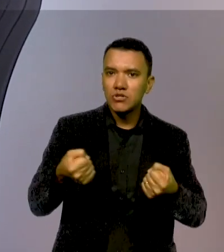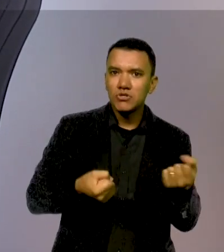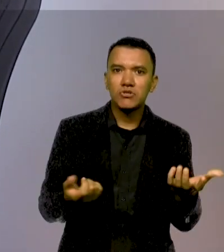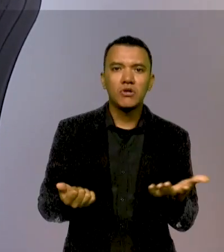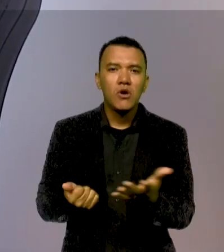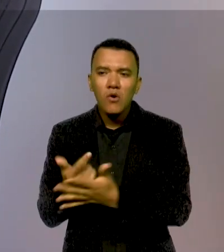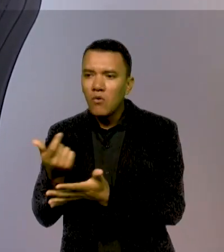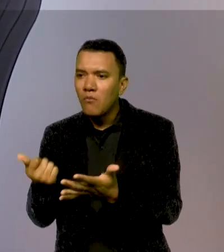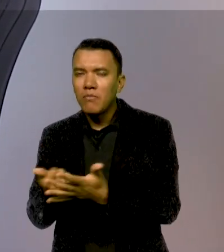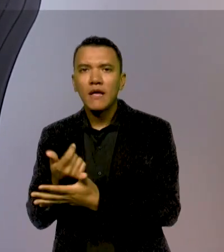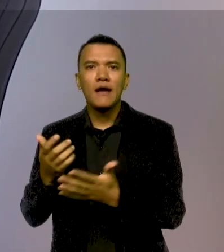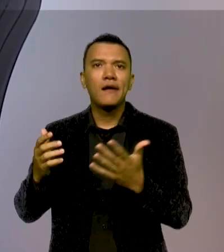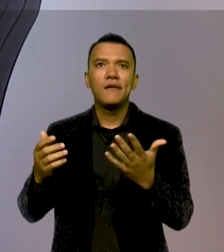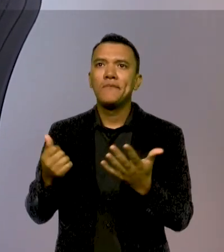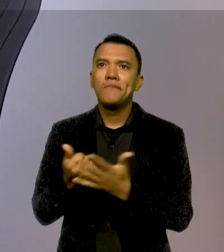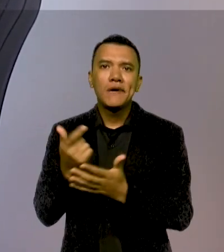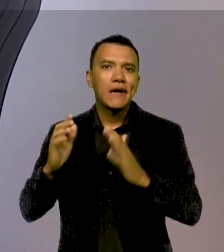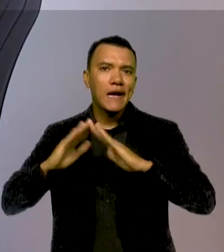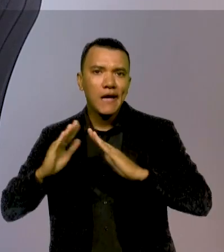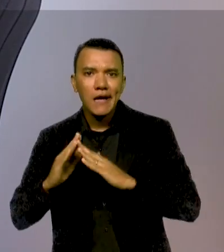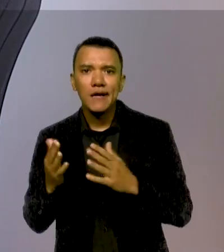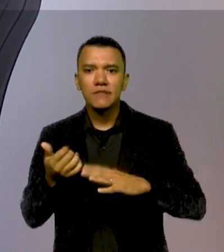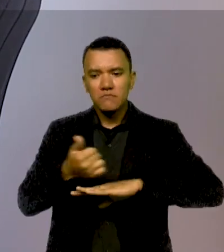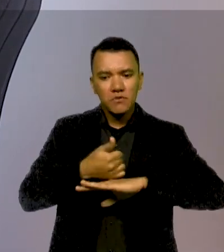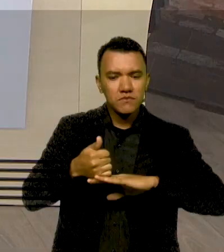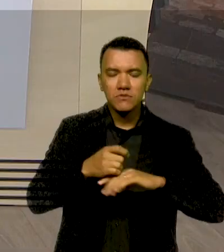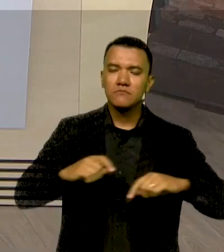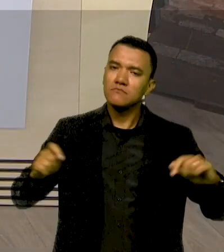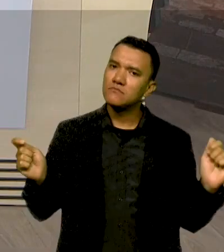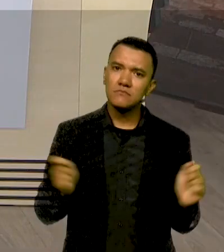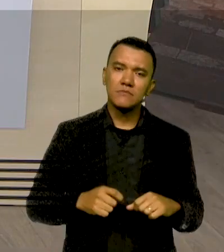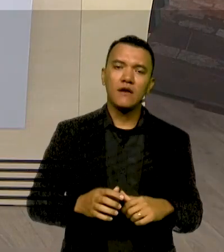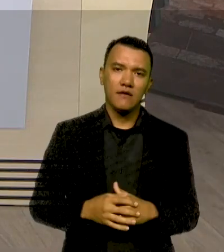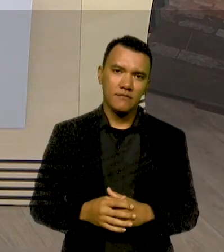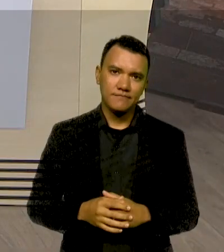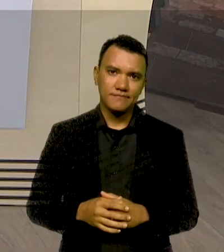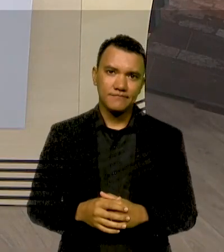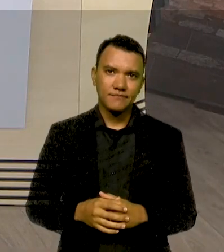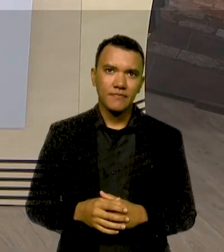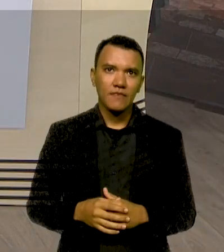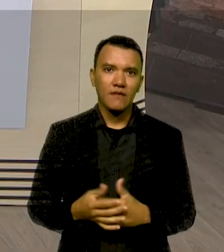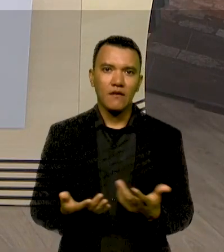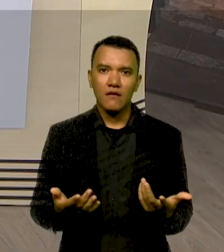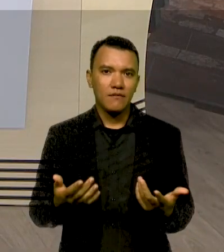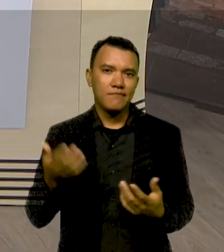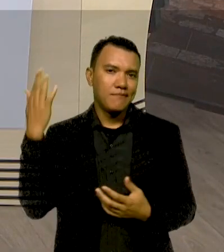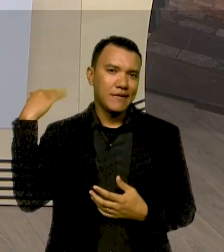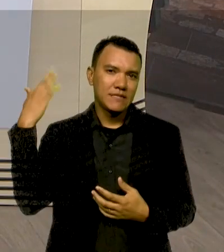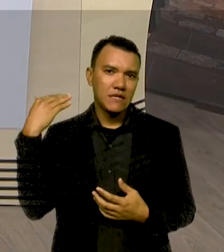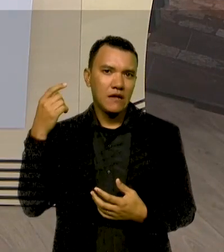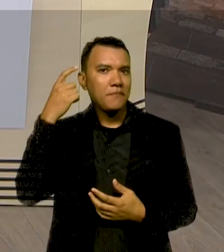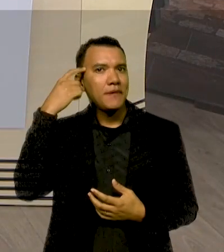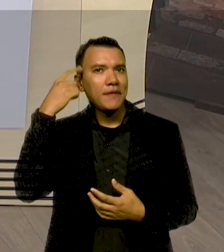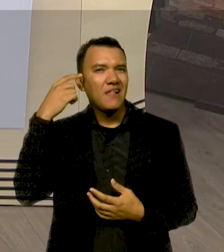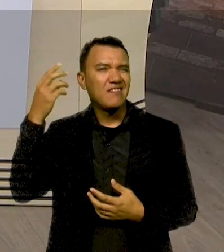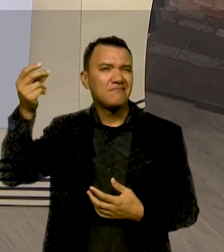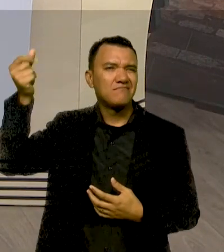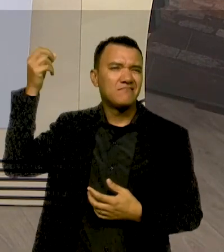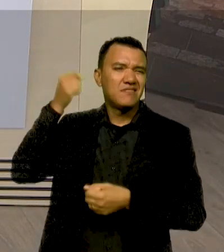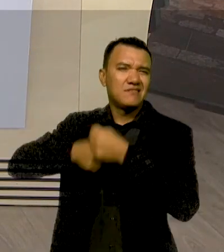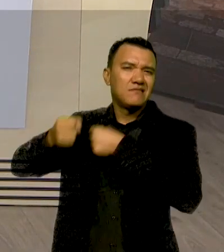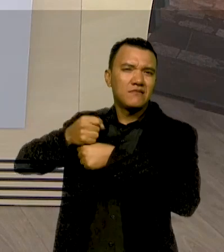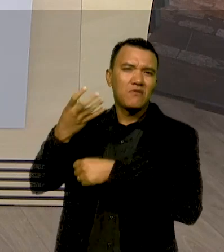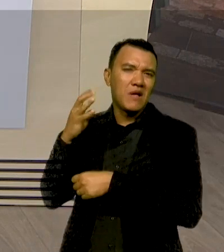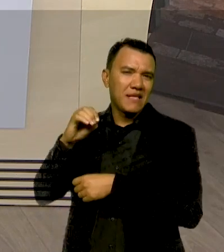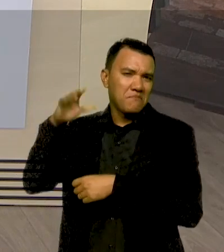bens, comprar sua casa, ter sua profissão, enfim. Não existe mais esse estigma como era há 40 anos atrás, de que